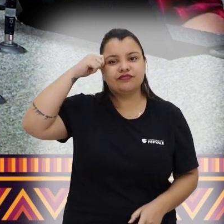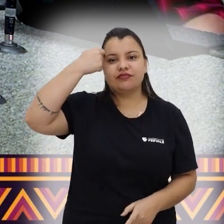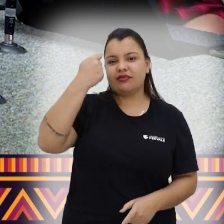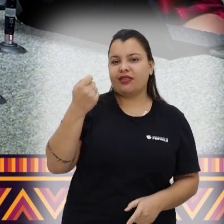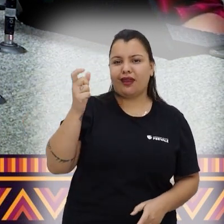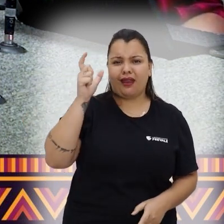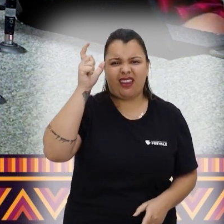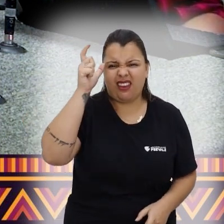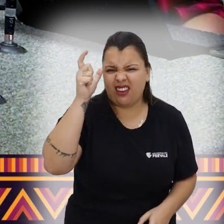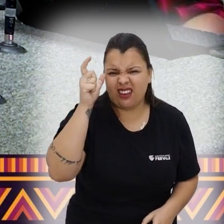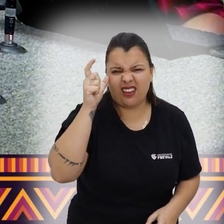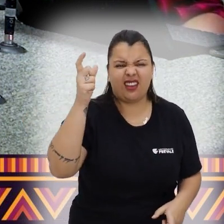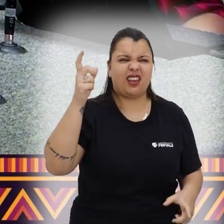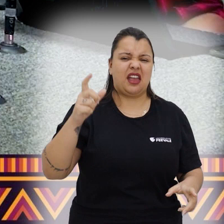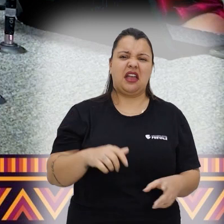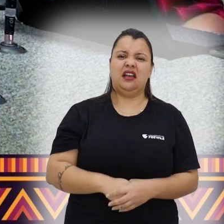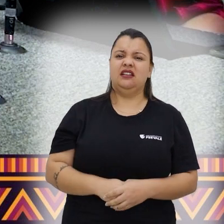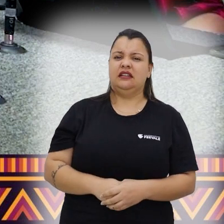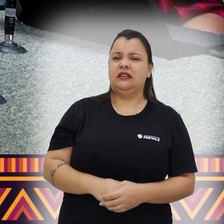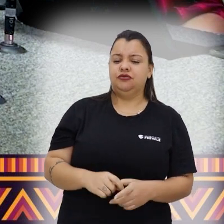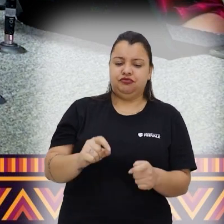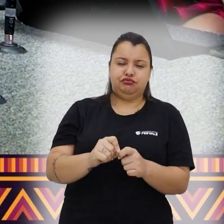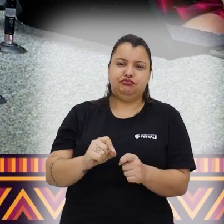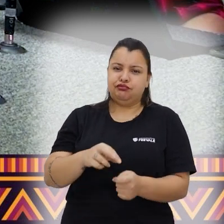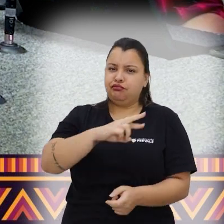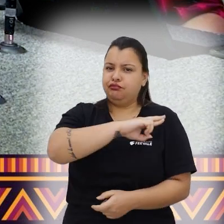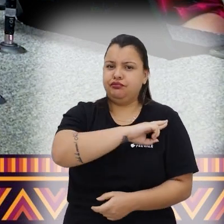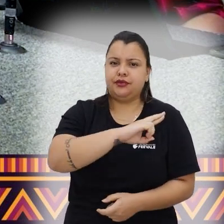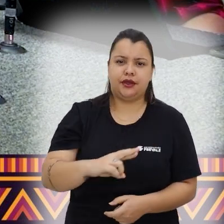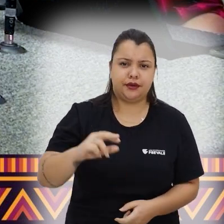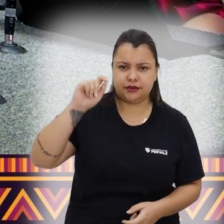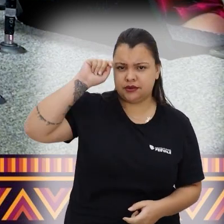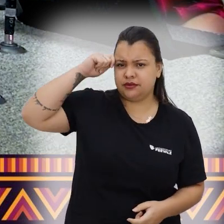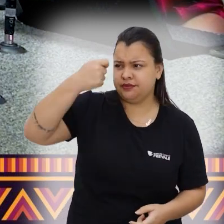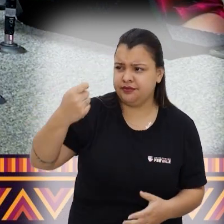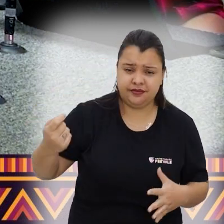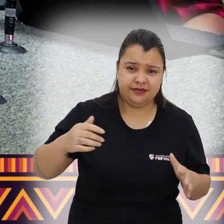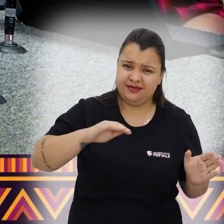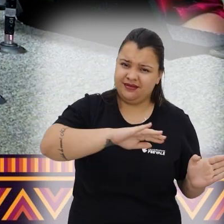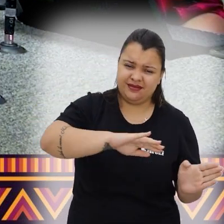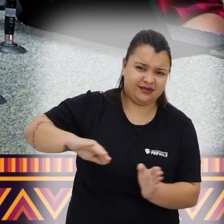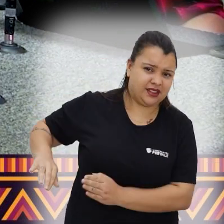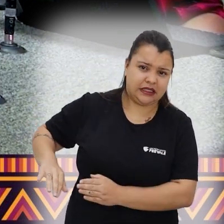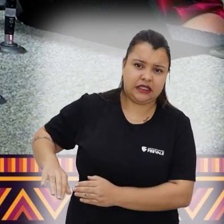das religiões, demonização dos praticantes das religiões de matriz africana. Elas